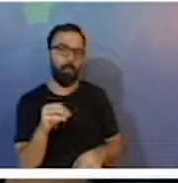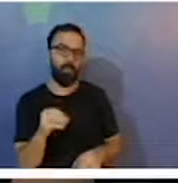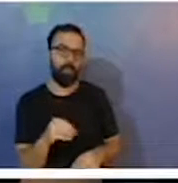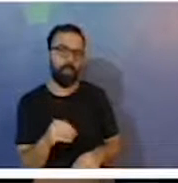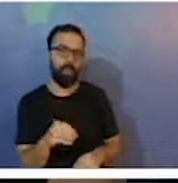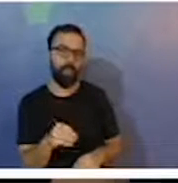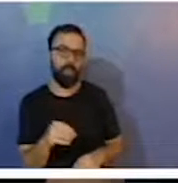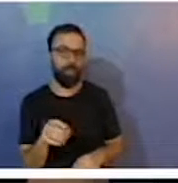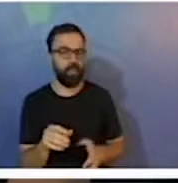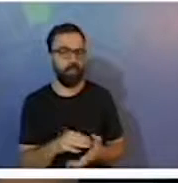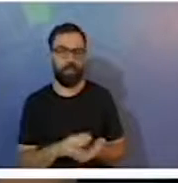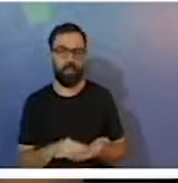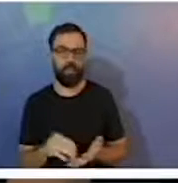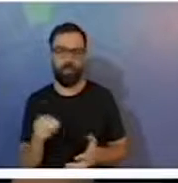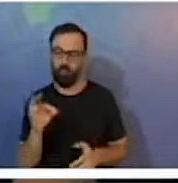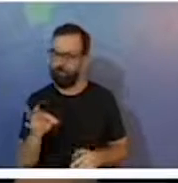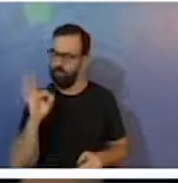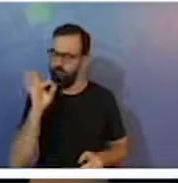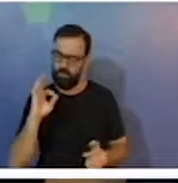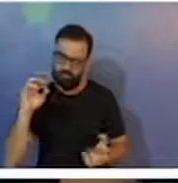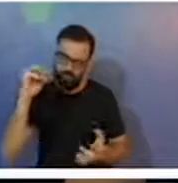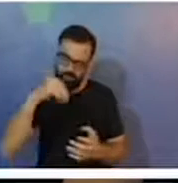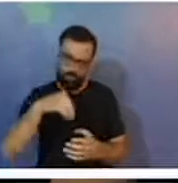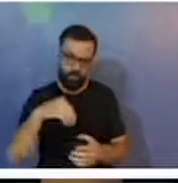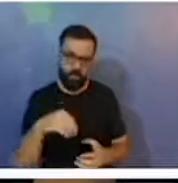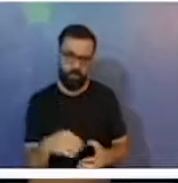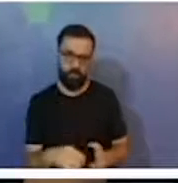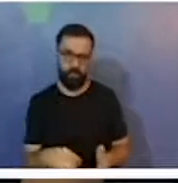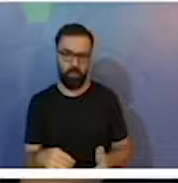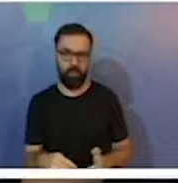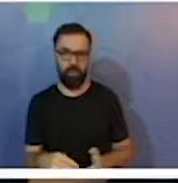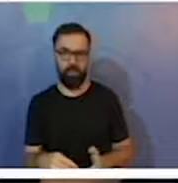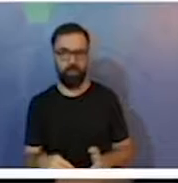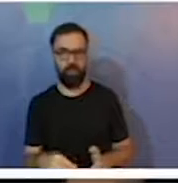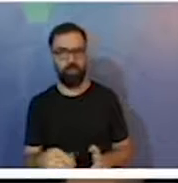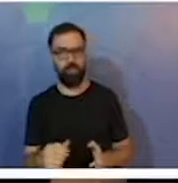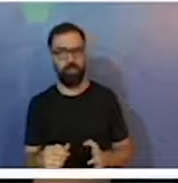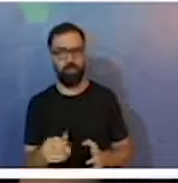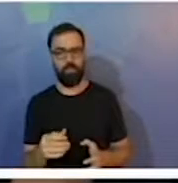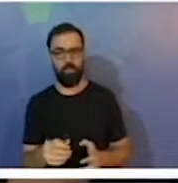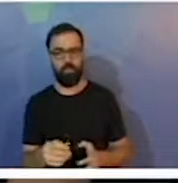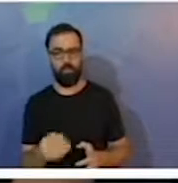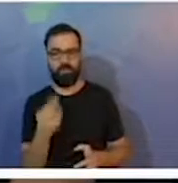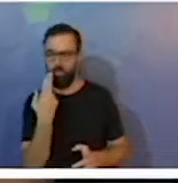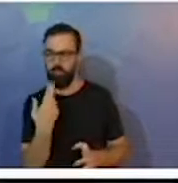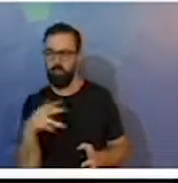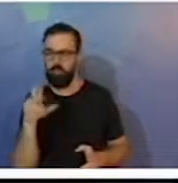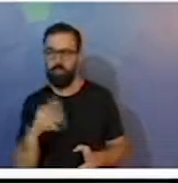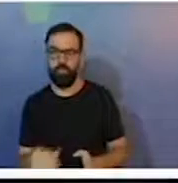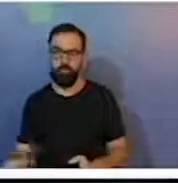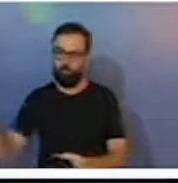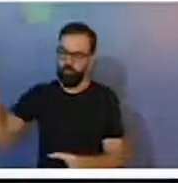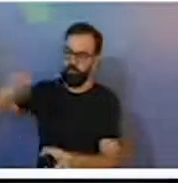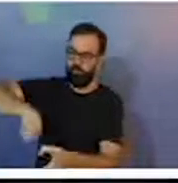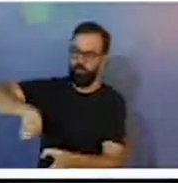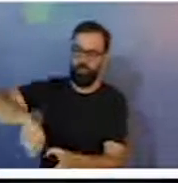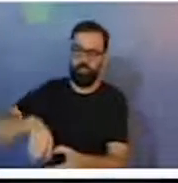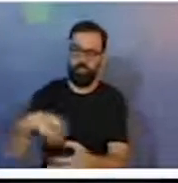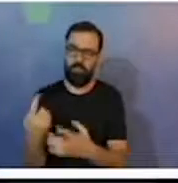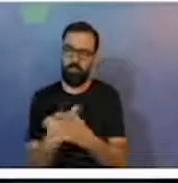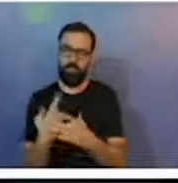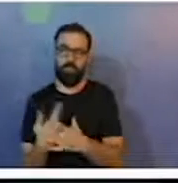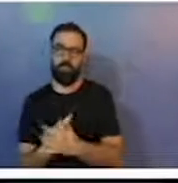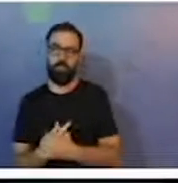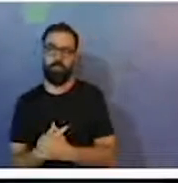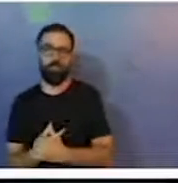Café sem açúcar e misture novamente coloque duas bolas de sorvete de creme no liquidificador dizendo que deu uma